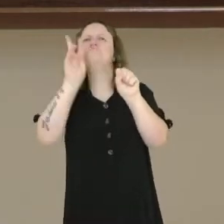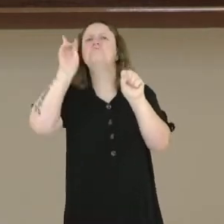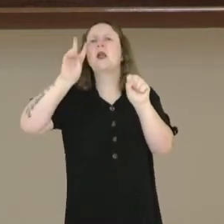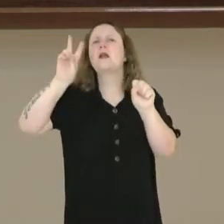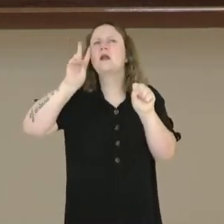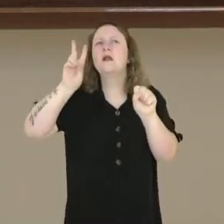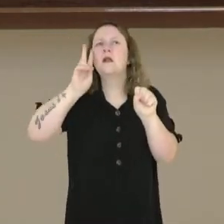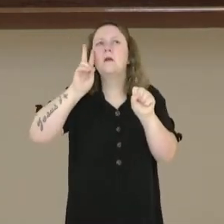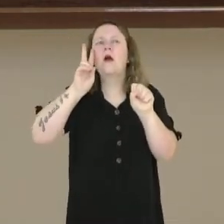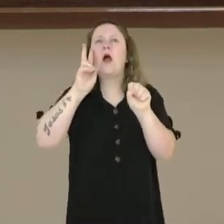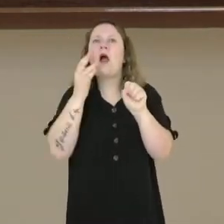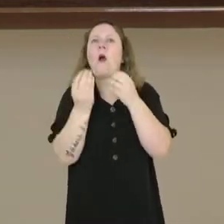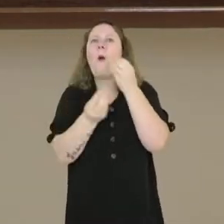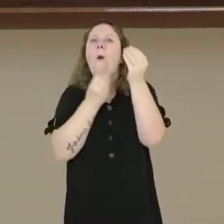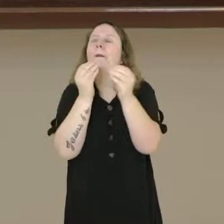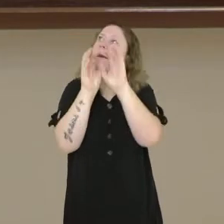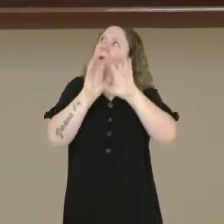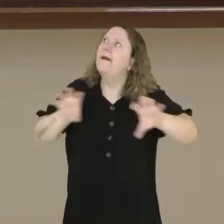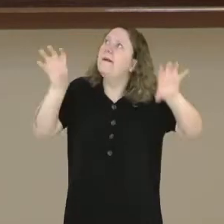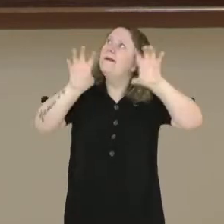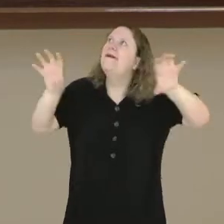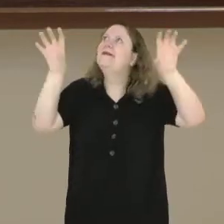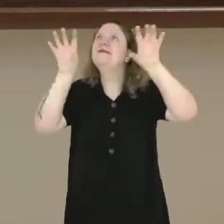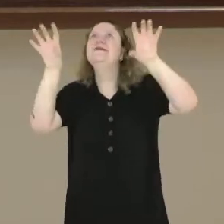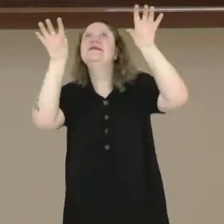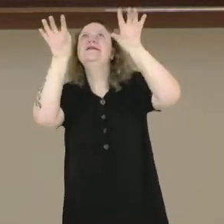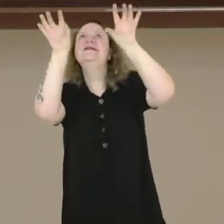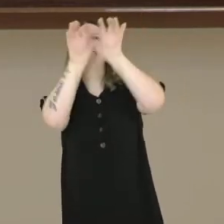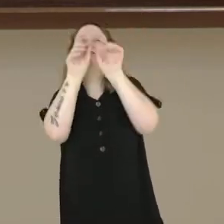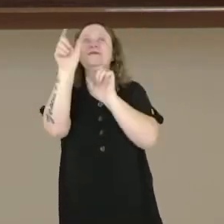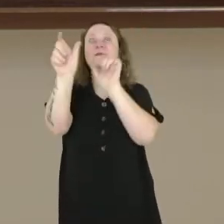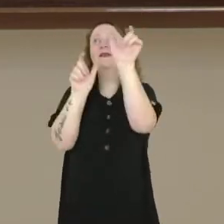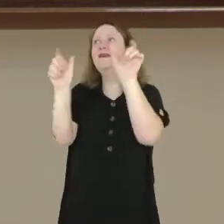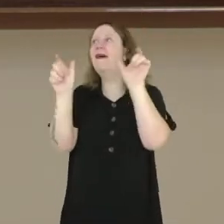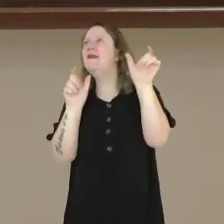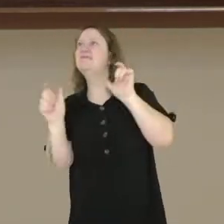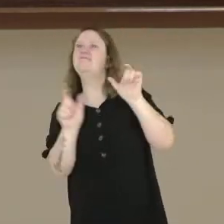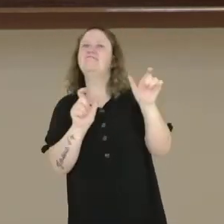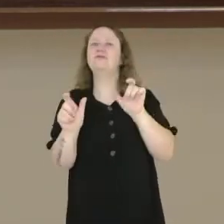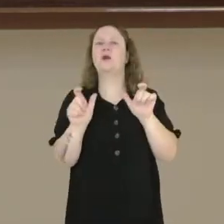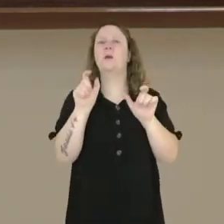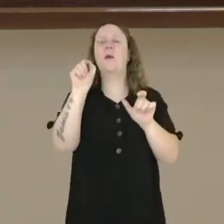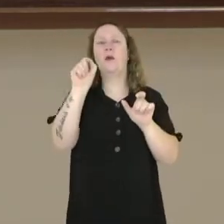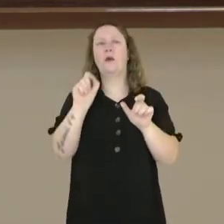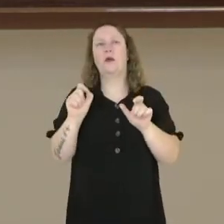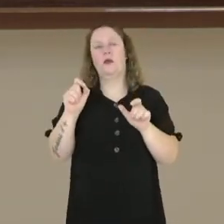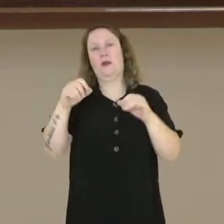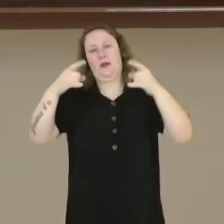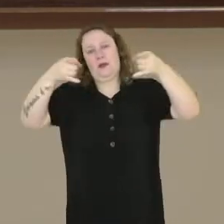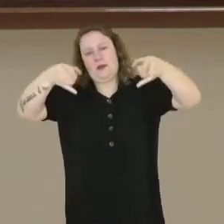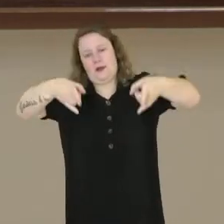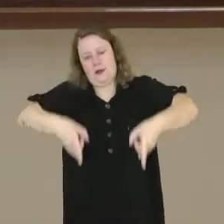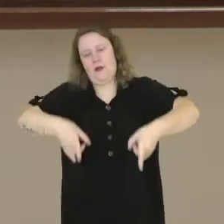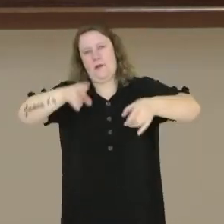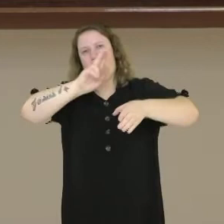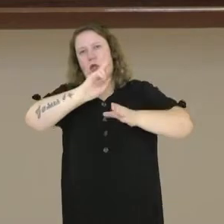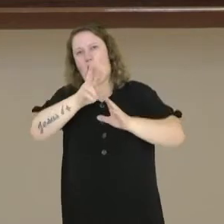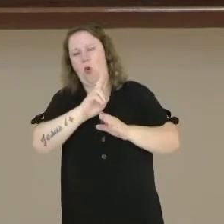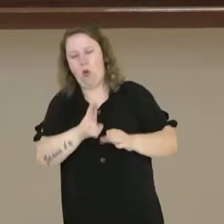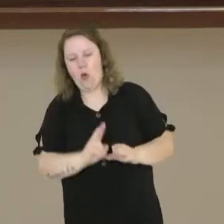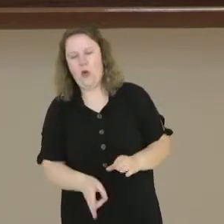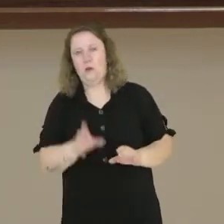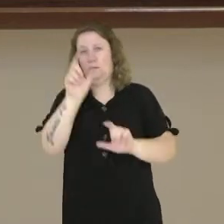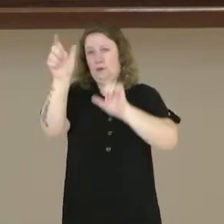de palavras e podemos observar, como por exemplo, cama, nomes, pessoas,